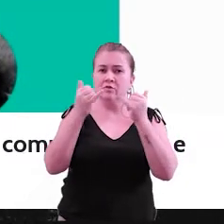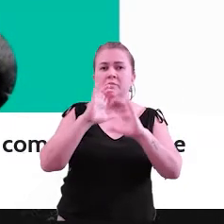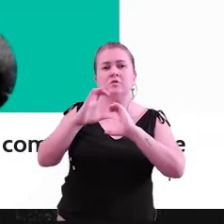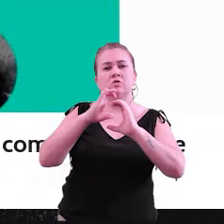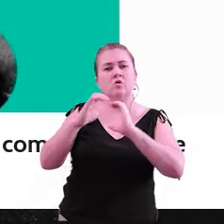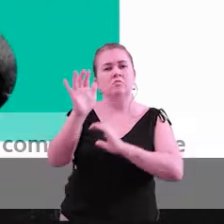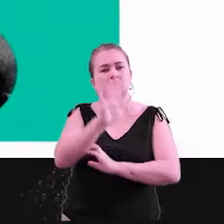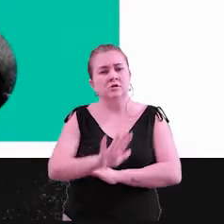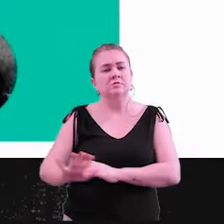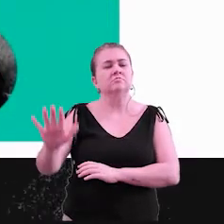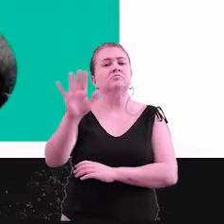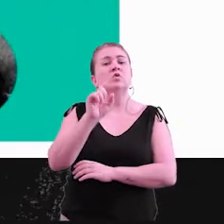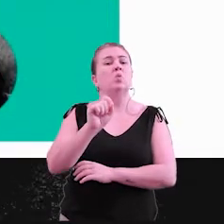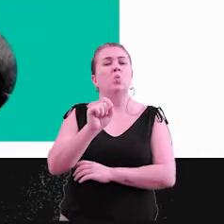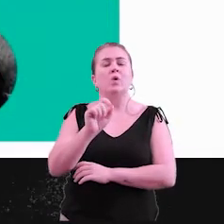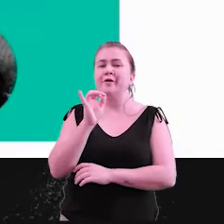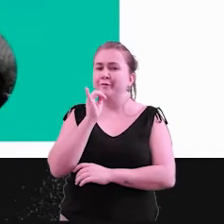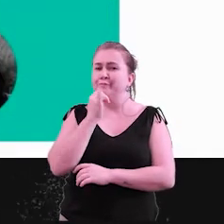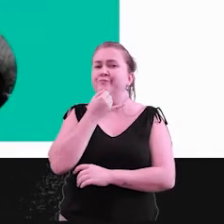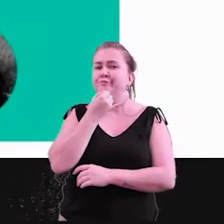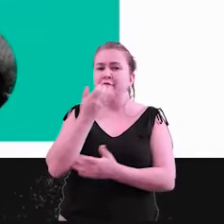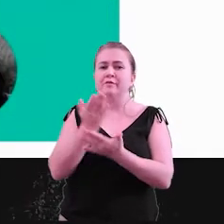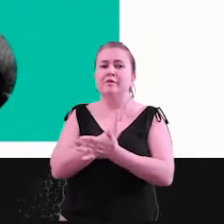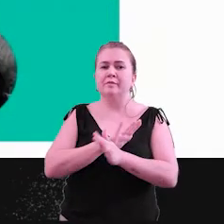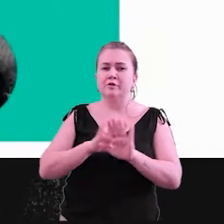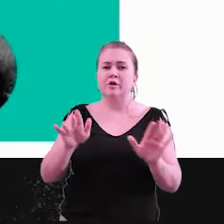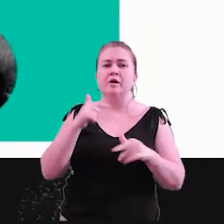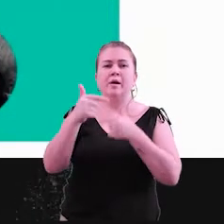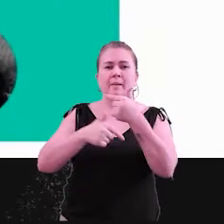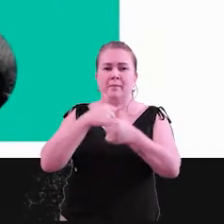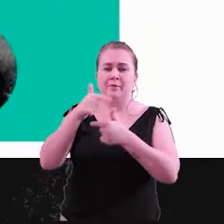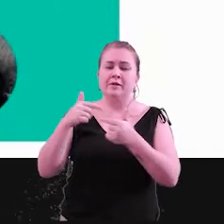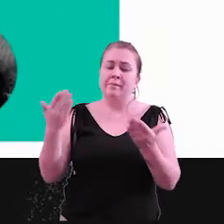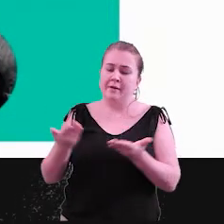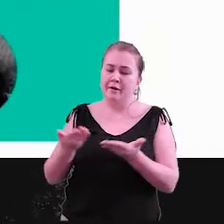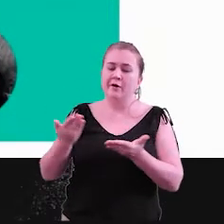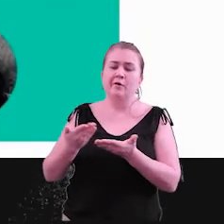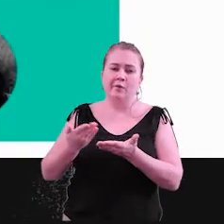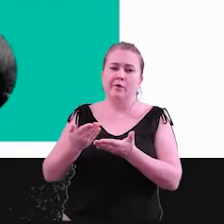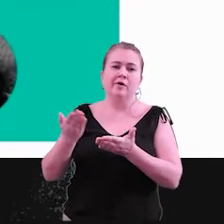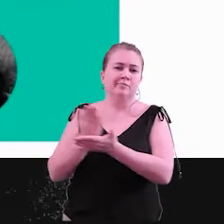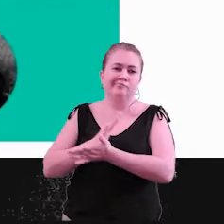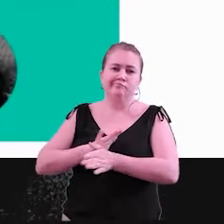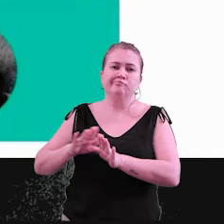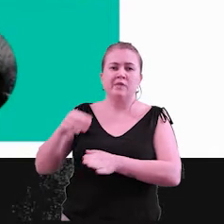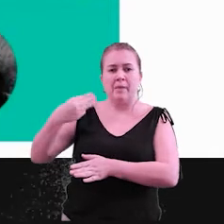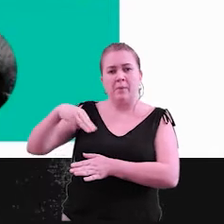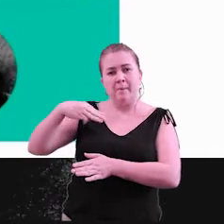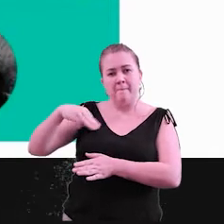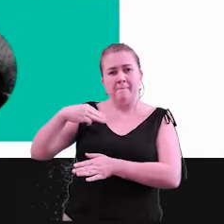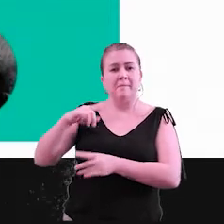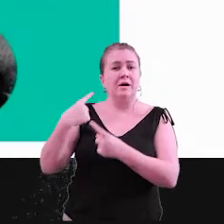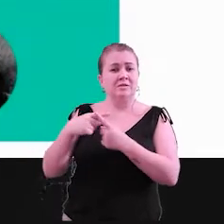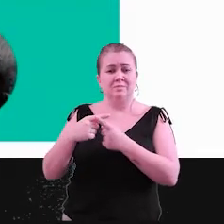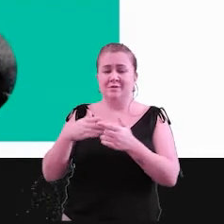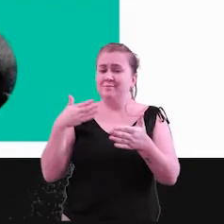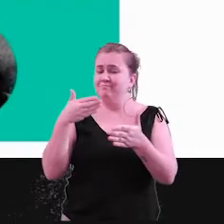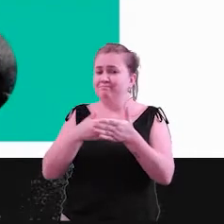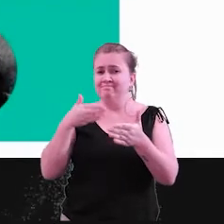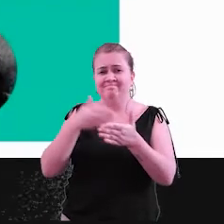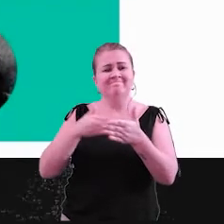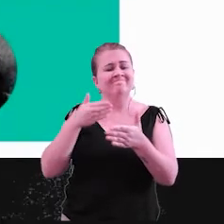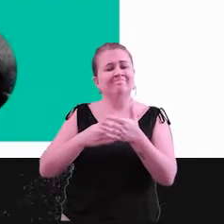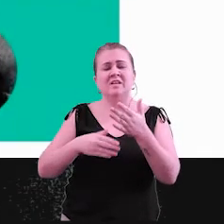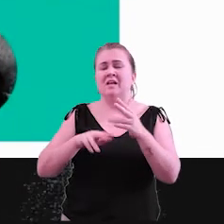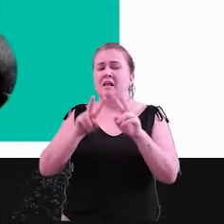comunicação de forma geral. Infelizmente, foi descontinuada em março desse ano, por inúmeras barreiras